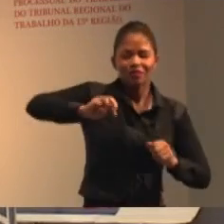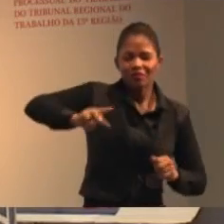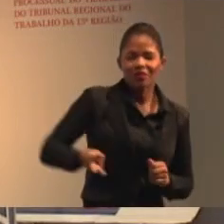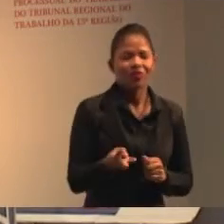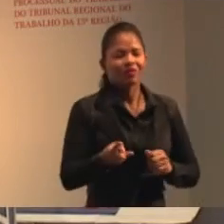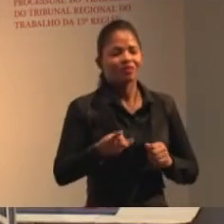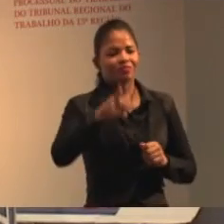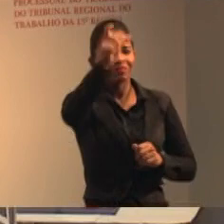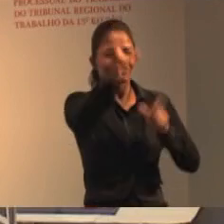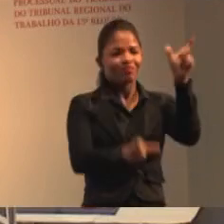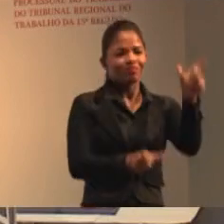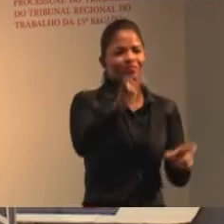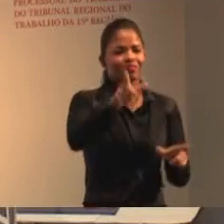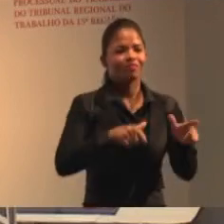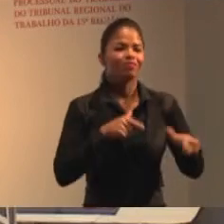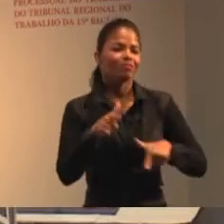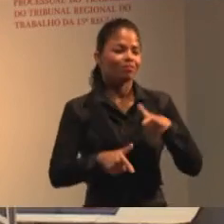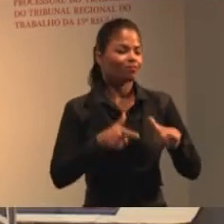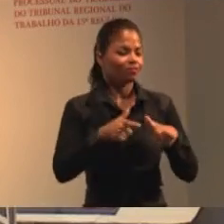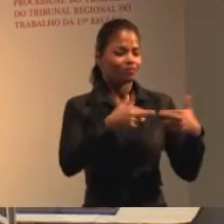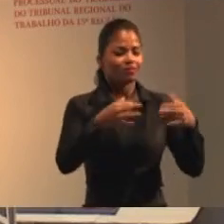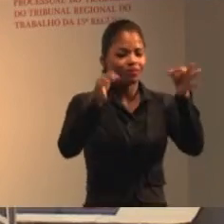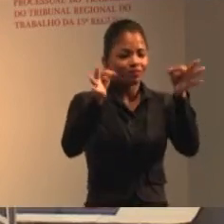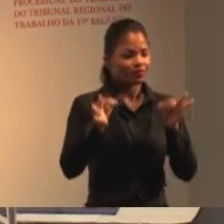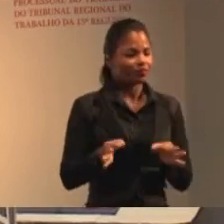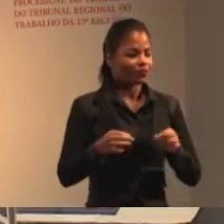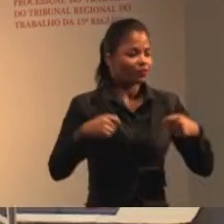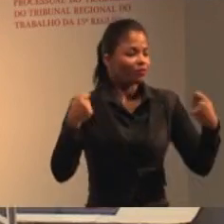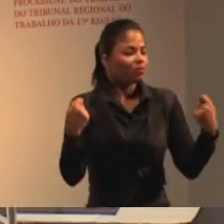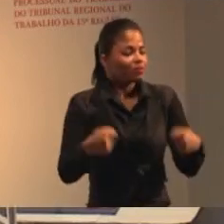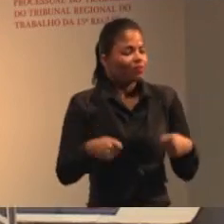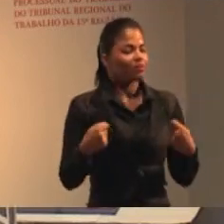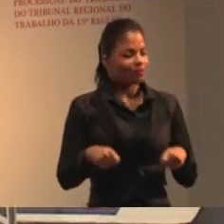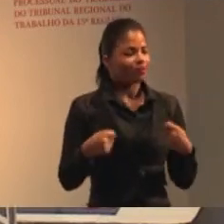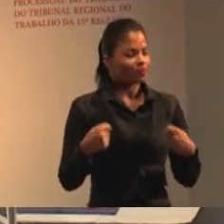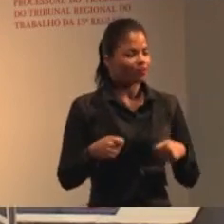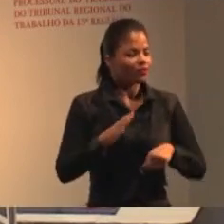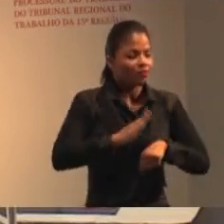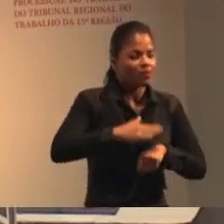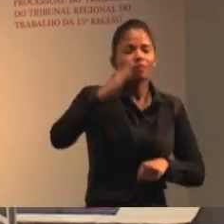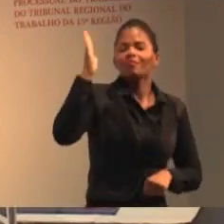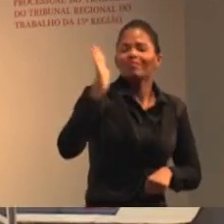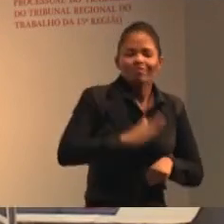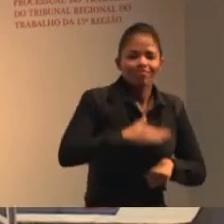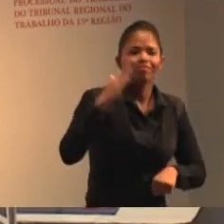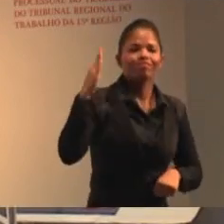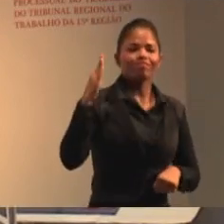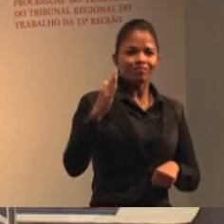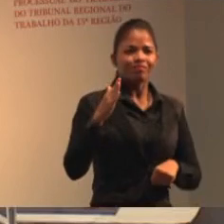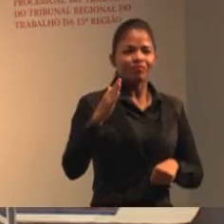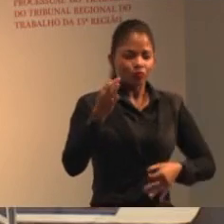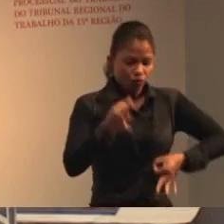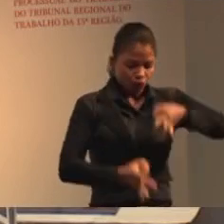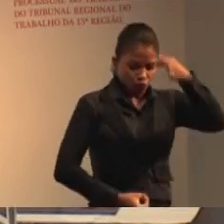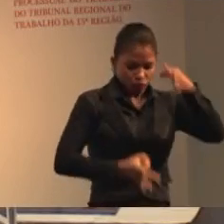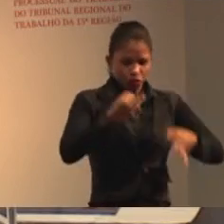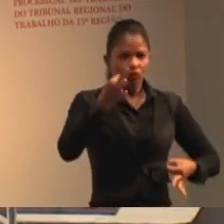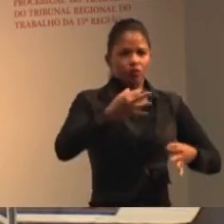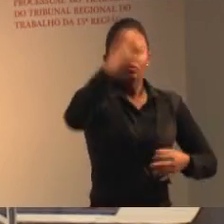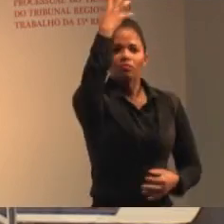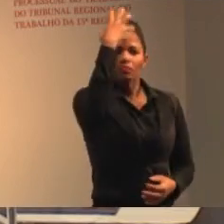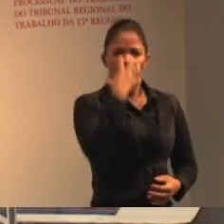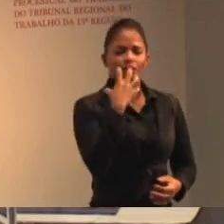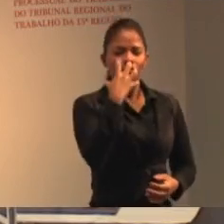do trabalho, uma coisa é certa: precisaremos mais e mais de uma justiça